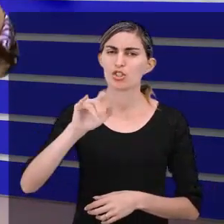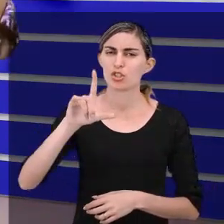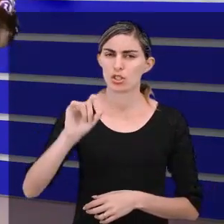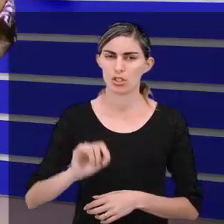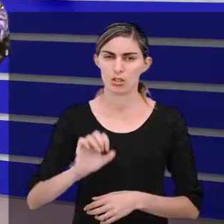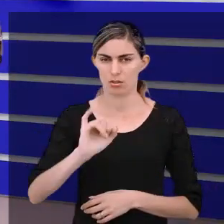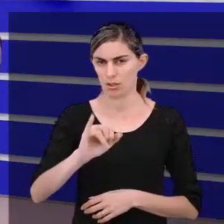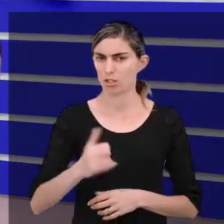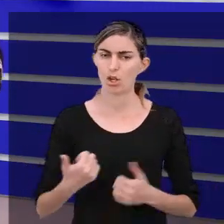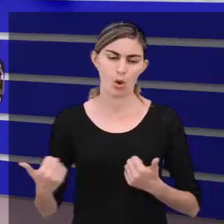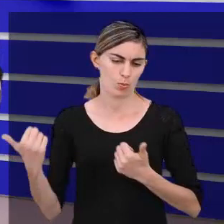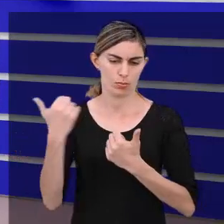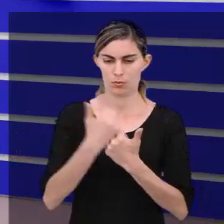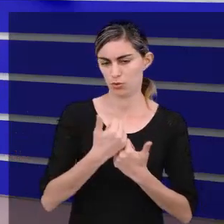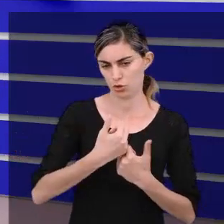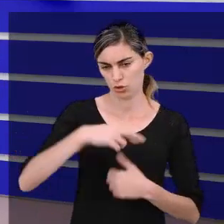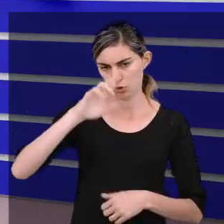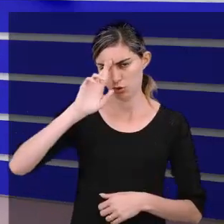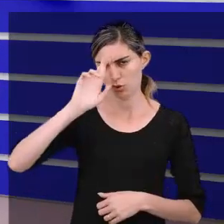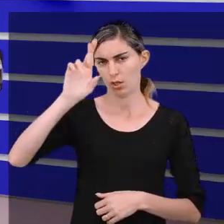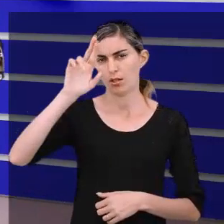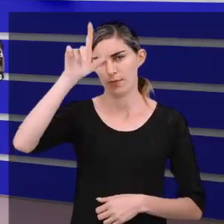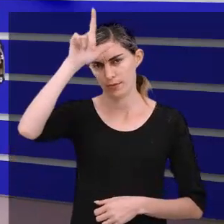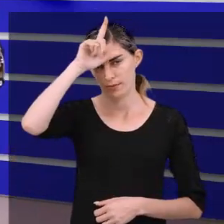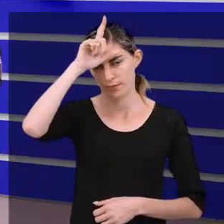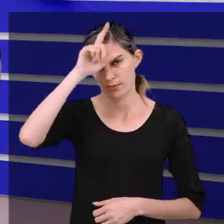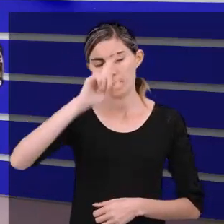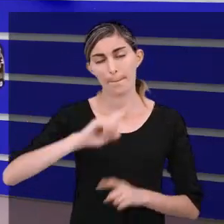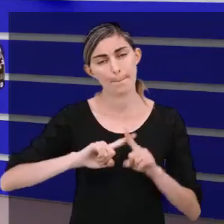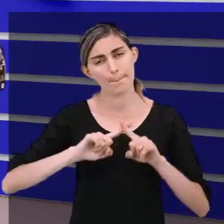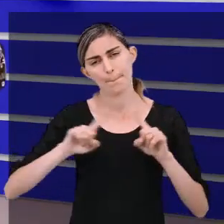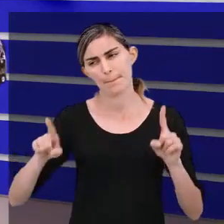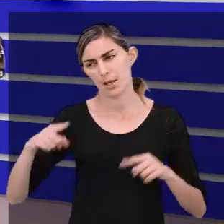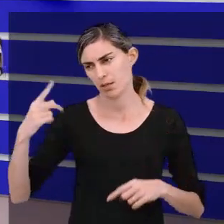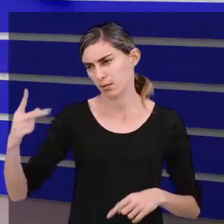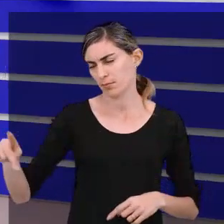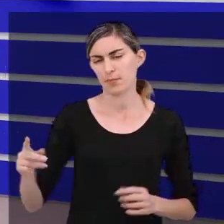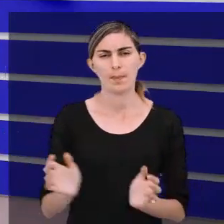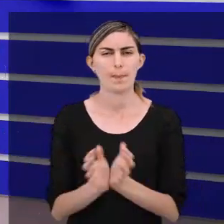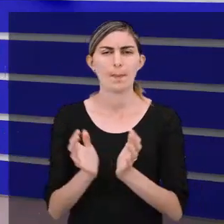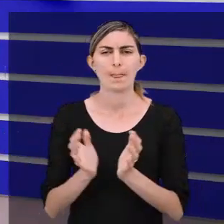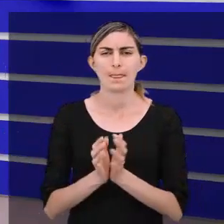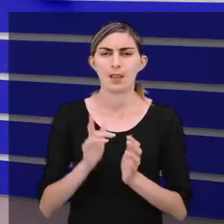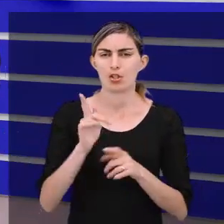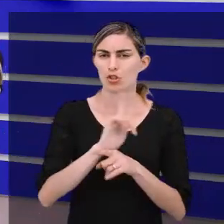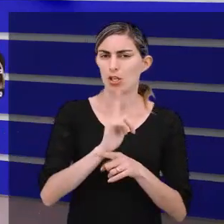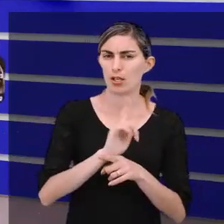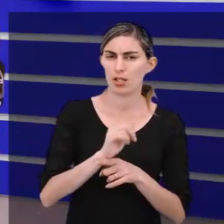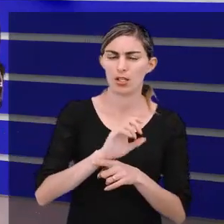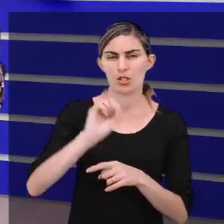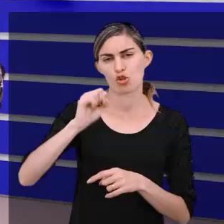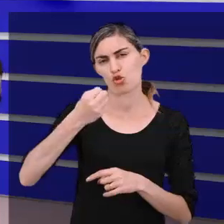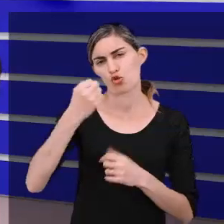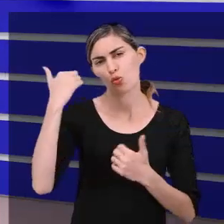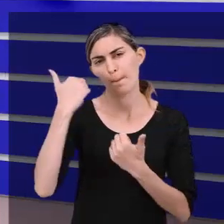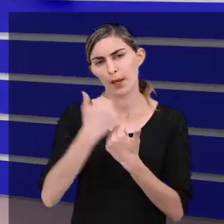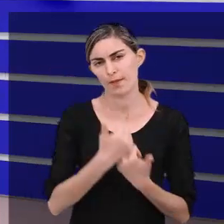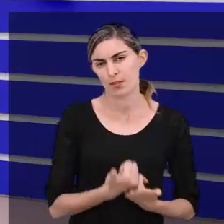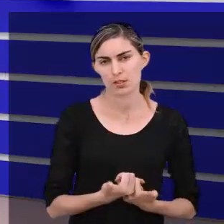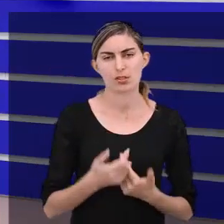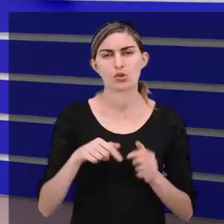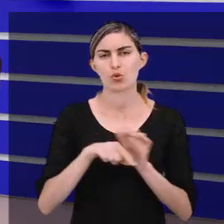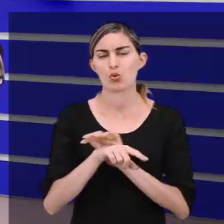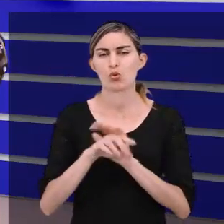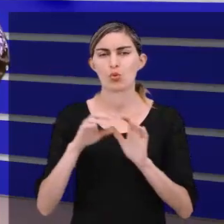ele ocupa uma posição de chefe, tá? de chefia, que pode ser gerência, supervisão, diretoria,